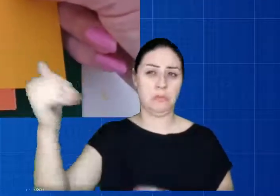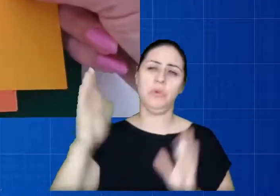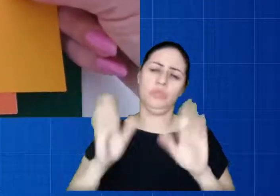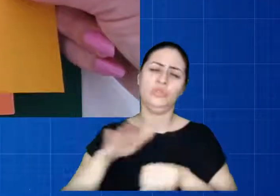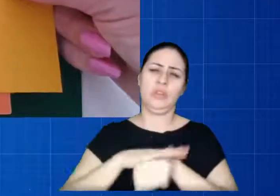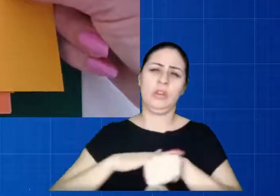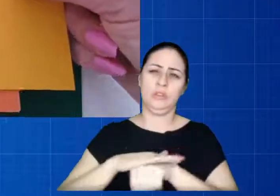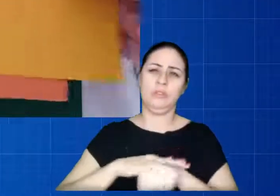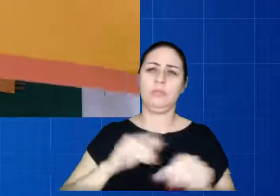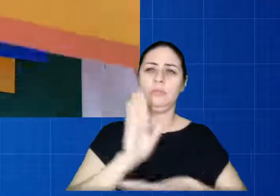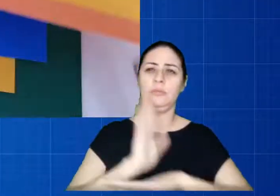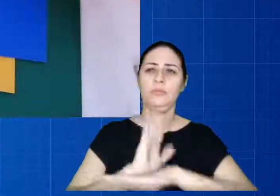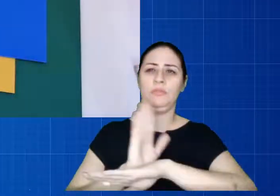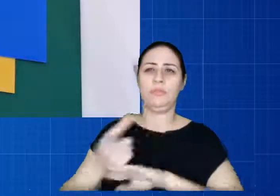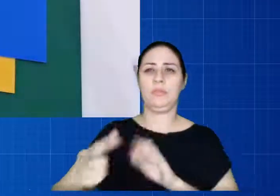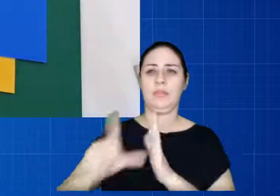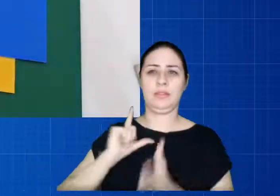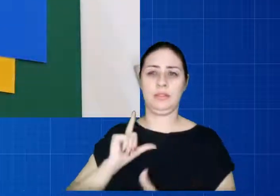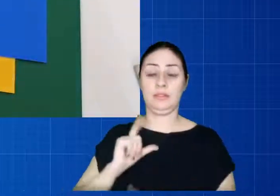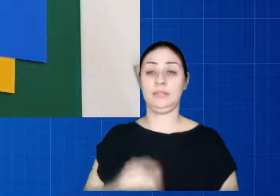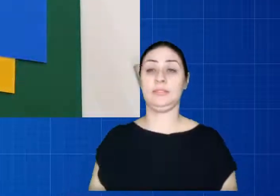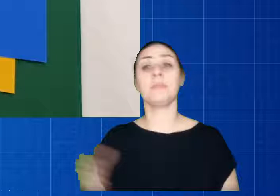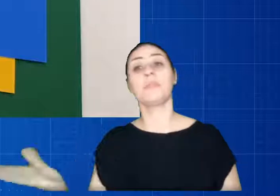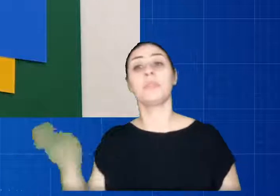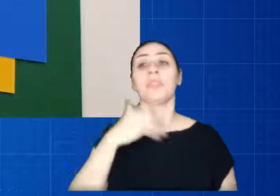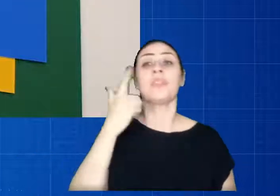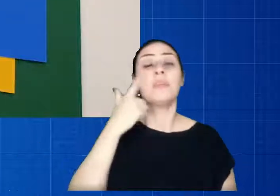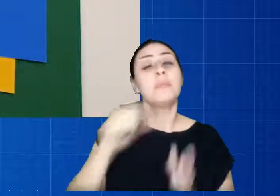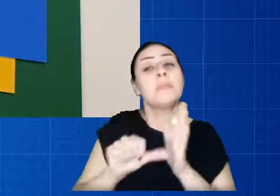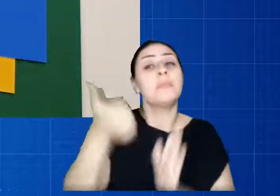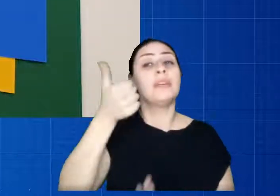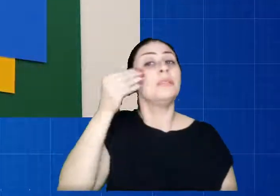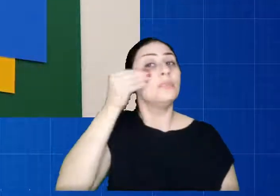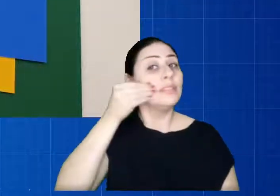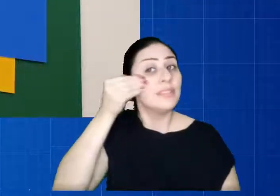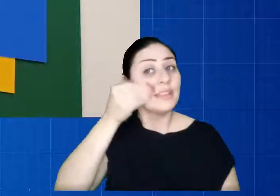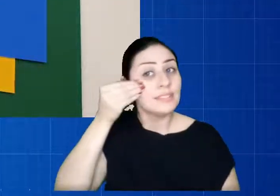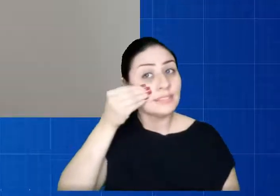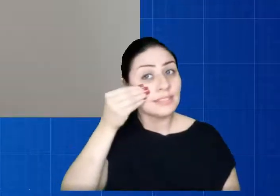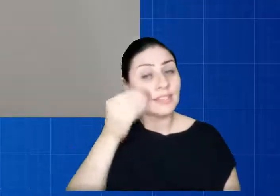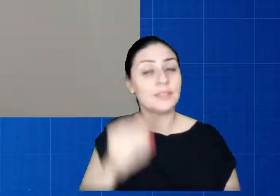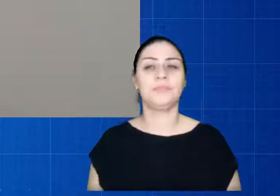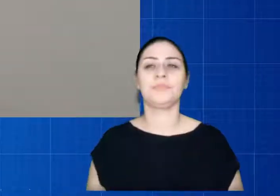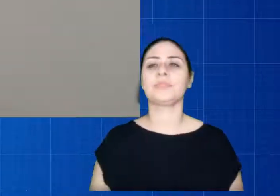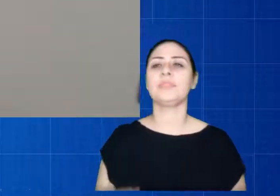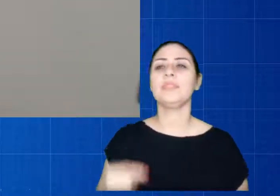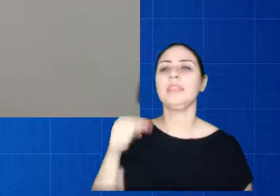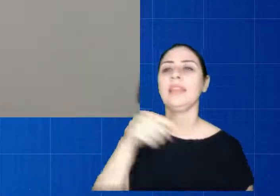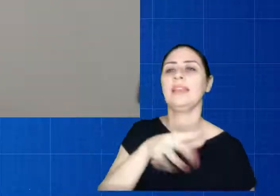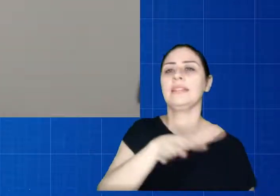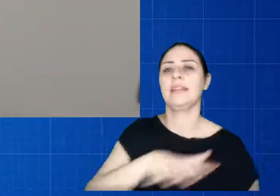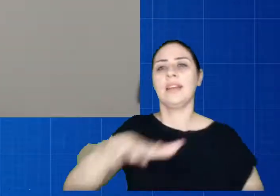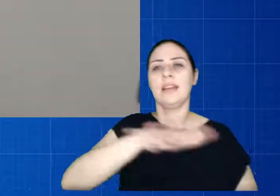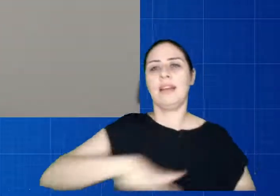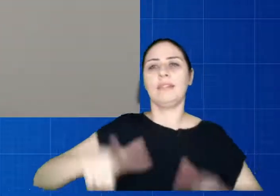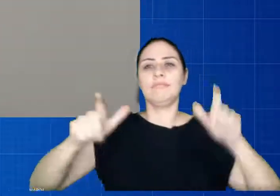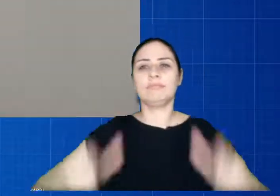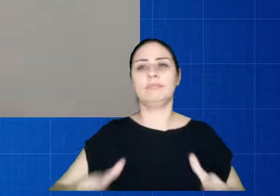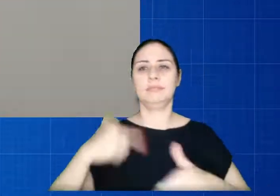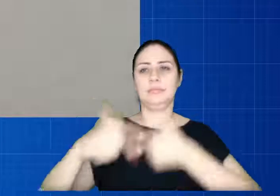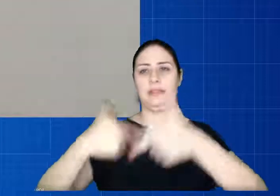havíamos conversado no vídeo anterior. Ok? Vamos às primeiras experiências? Esta agora será a nossa área de